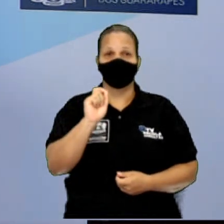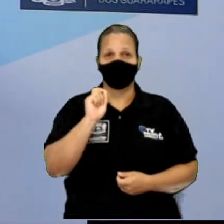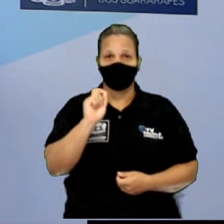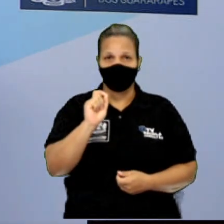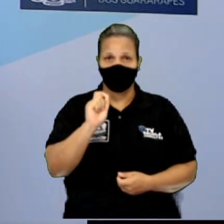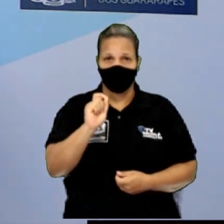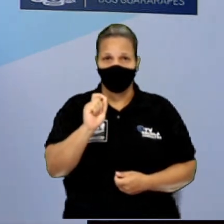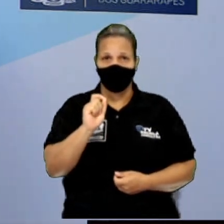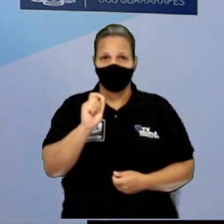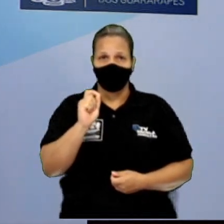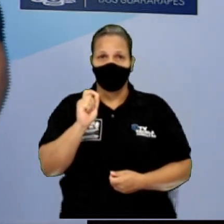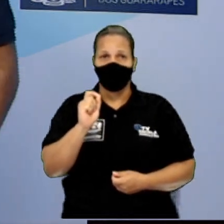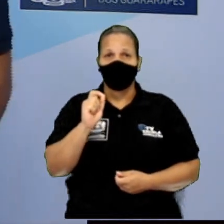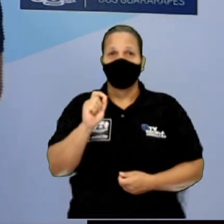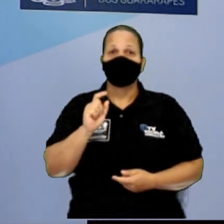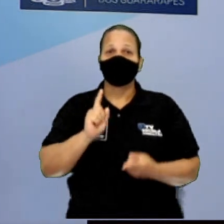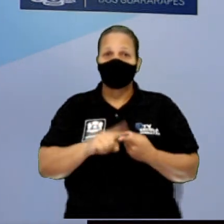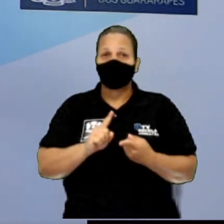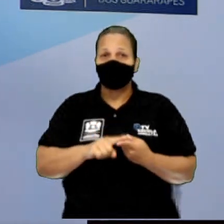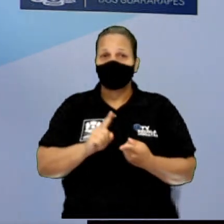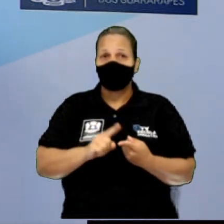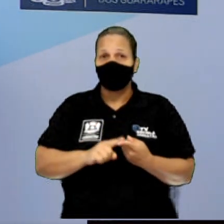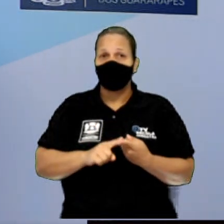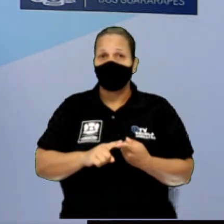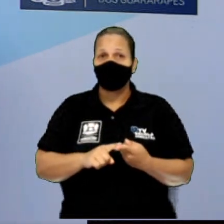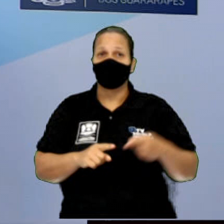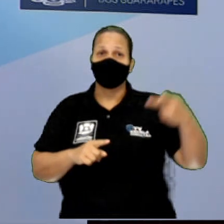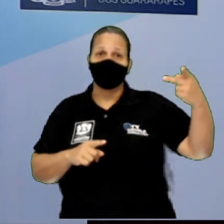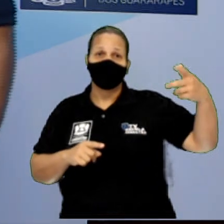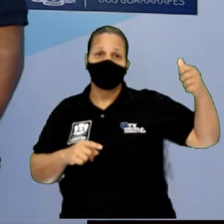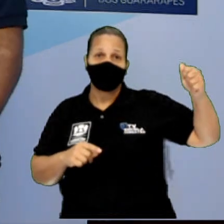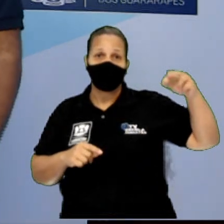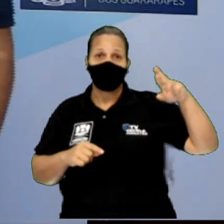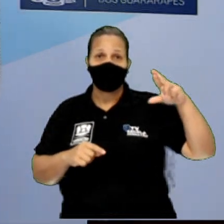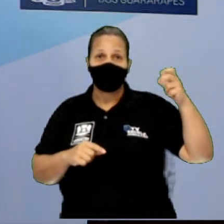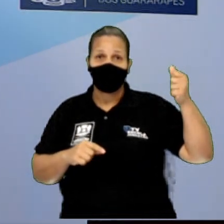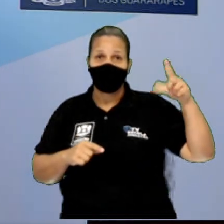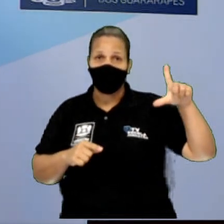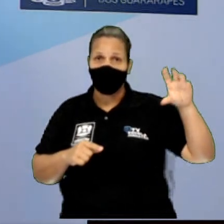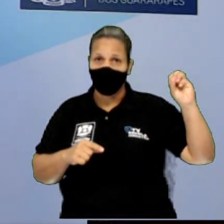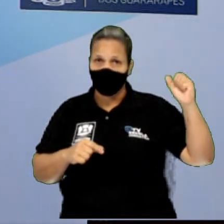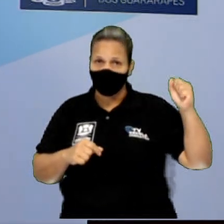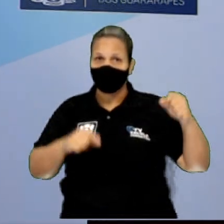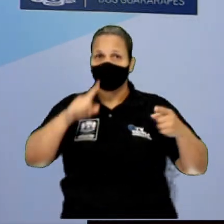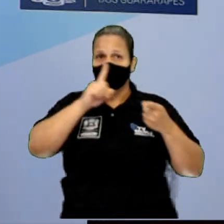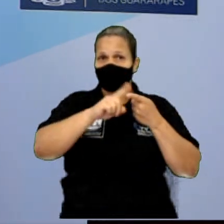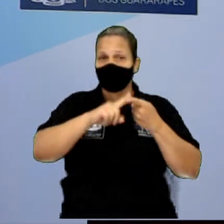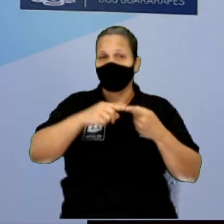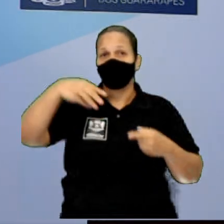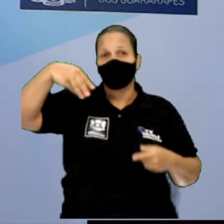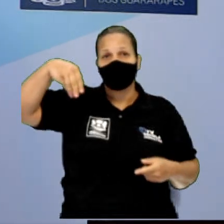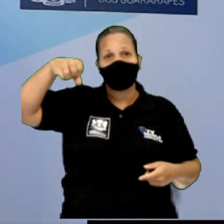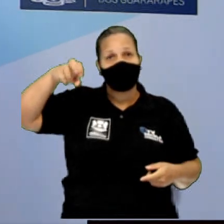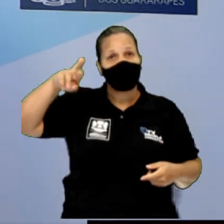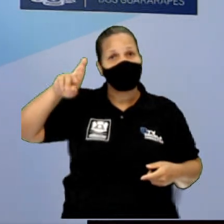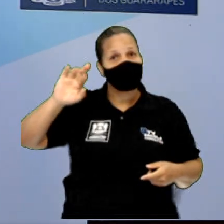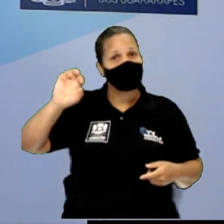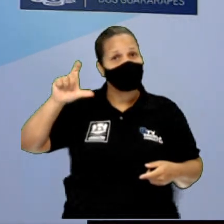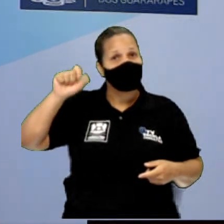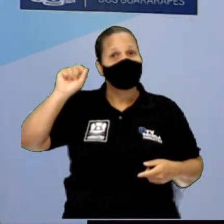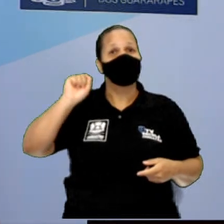os paralelos como os meridianos, eles têm uma linha central, uma linha